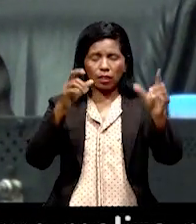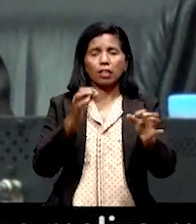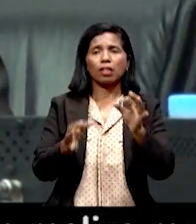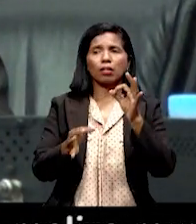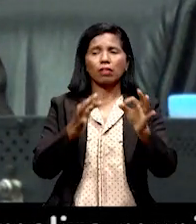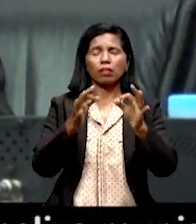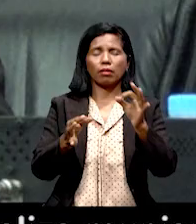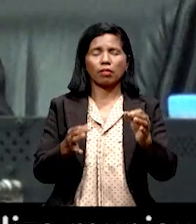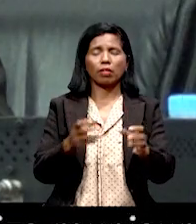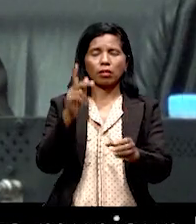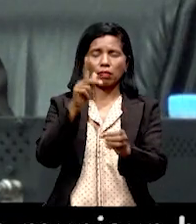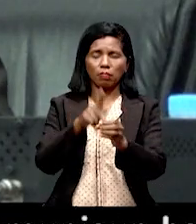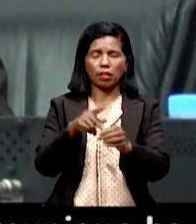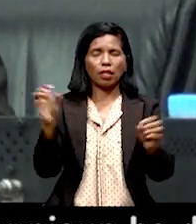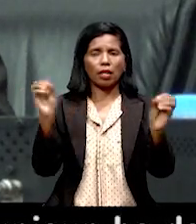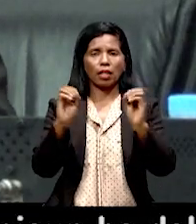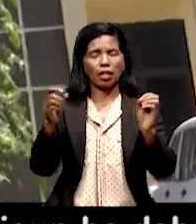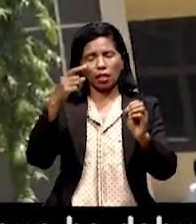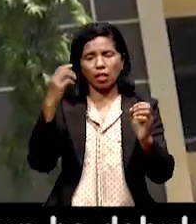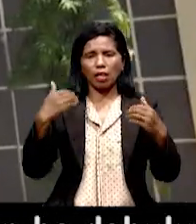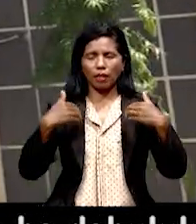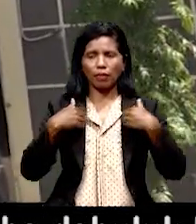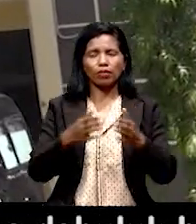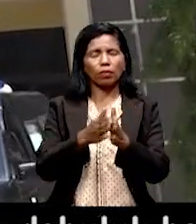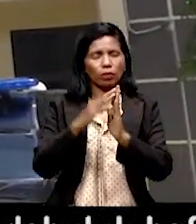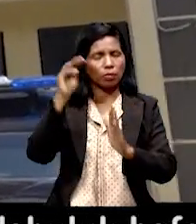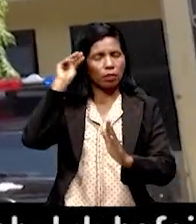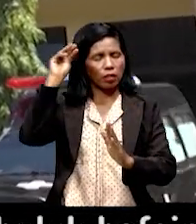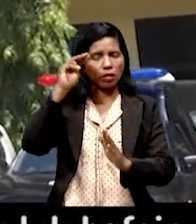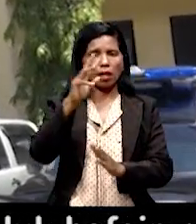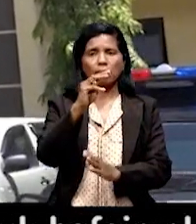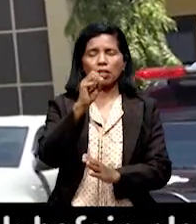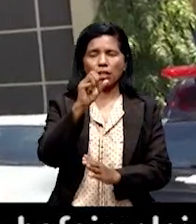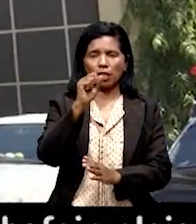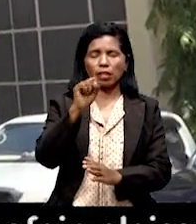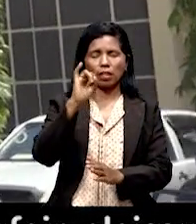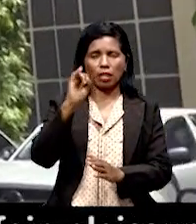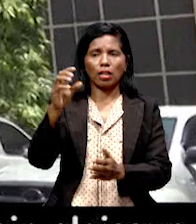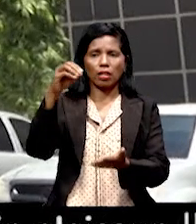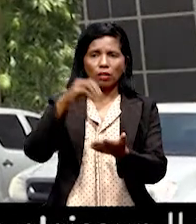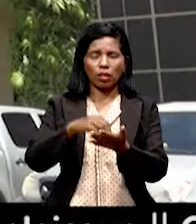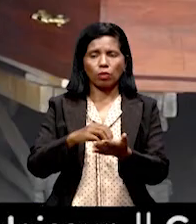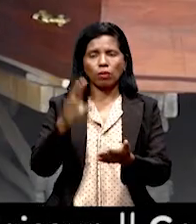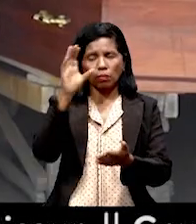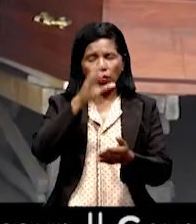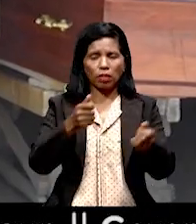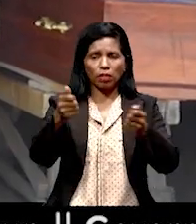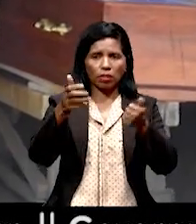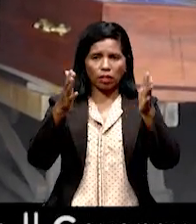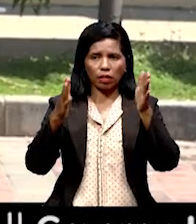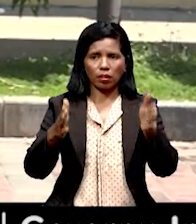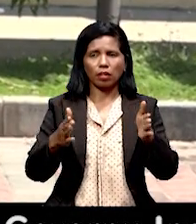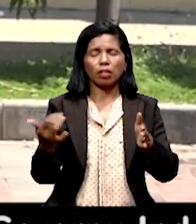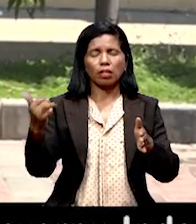combustível bacaro funerário laíha, tambané, russo ministra Solidariedade, atu investiga motorista ca funcionário